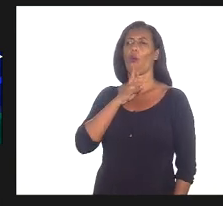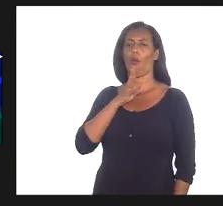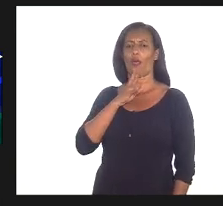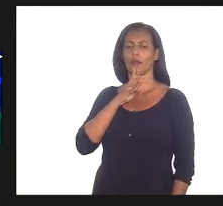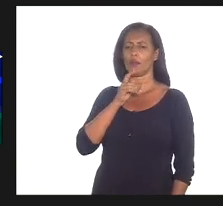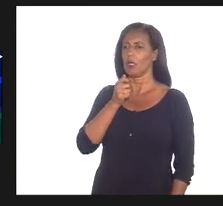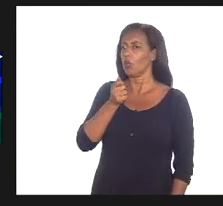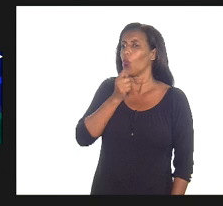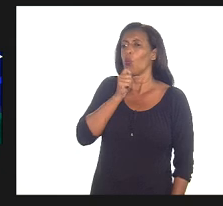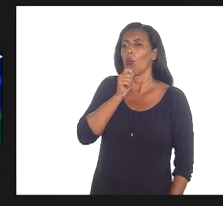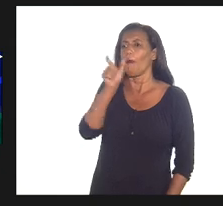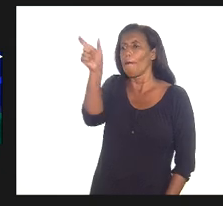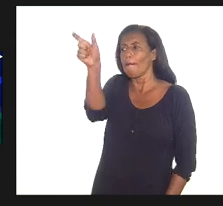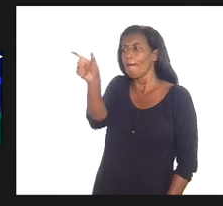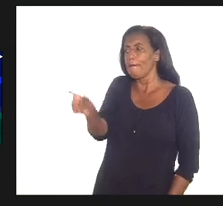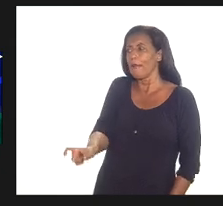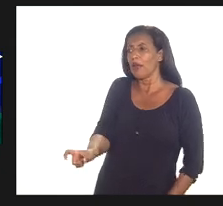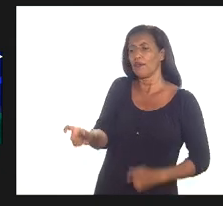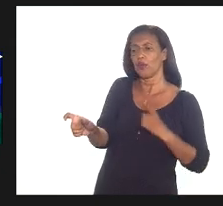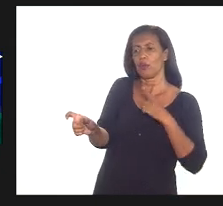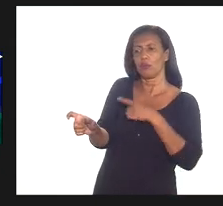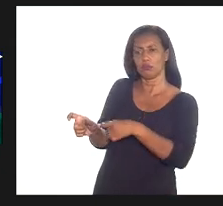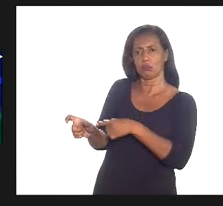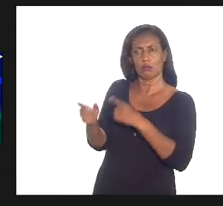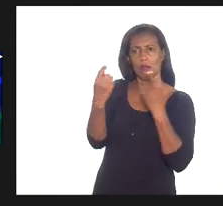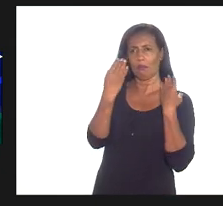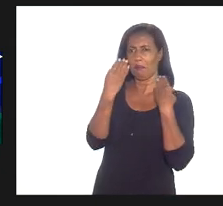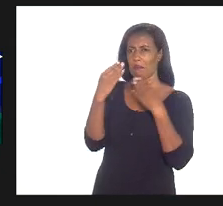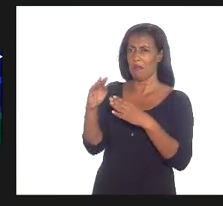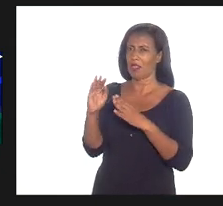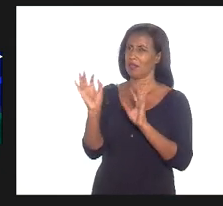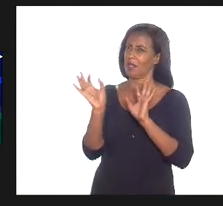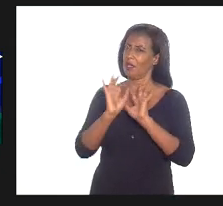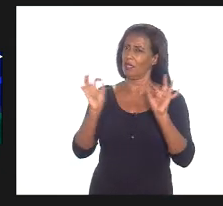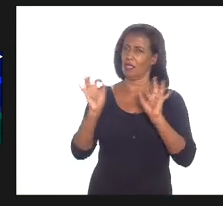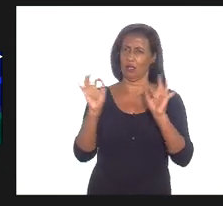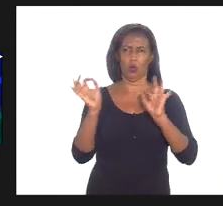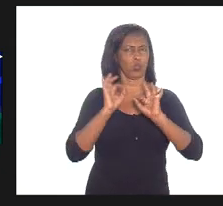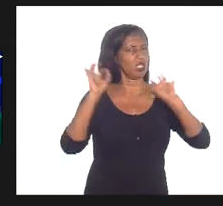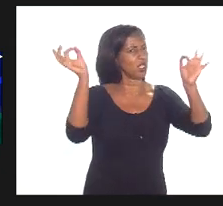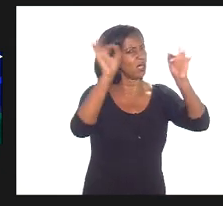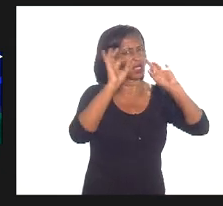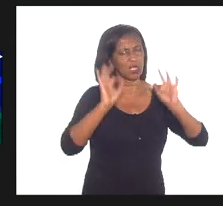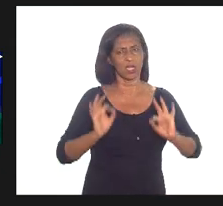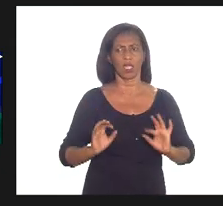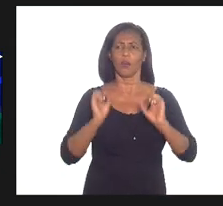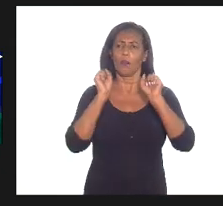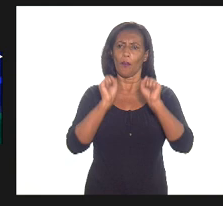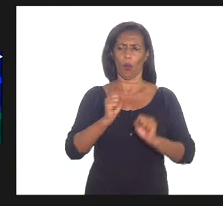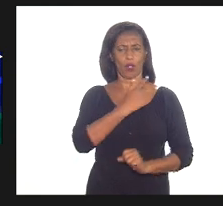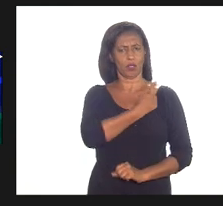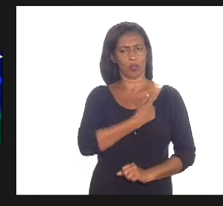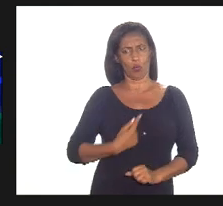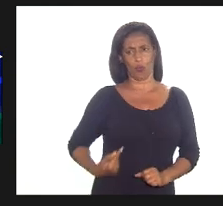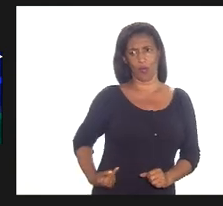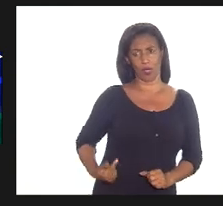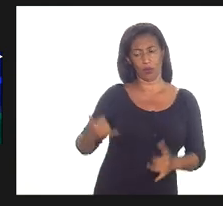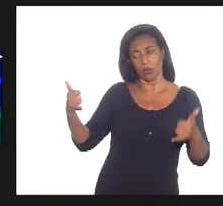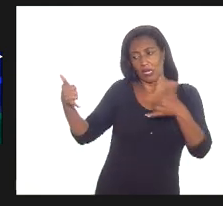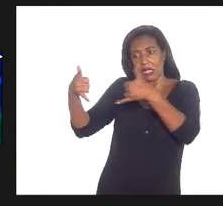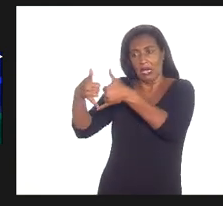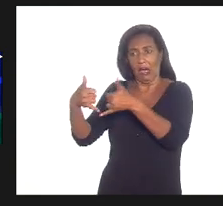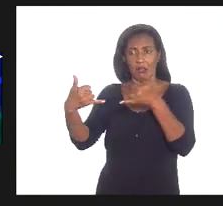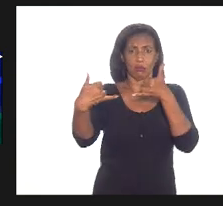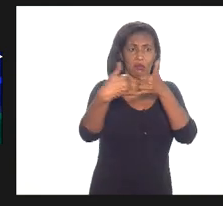ameaçar ninguém e ninguém foi ameaçado pelo Governador Cláudio Castro pode ter o governador ter ligado para um